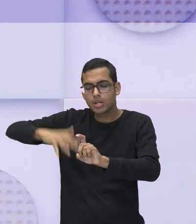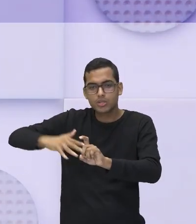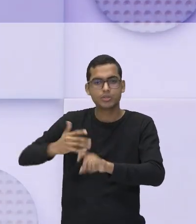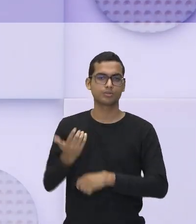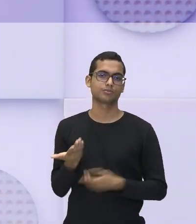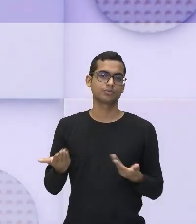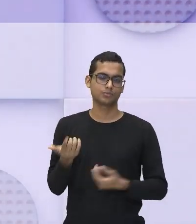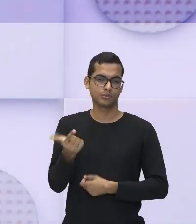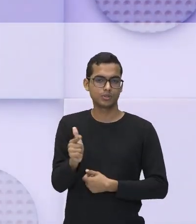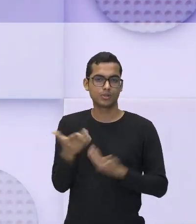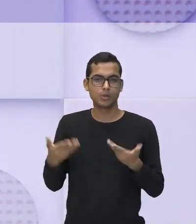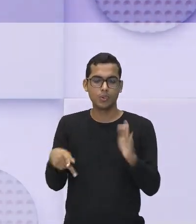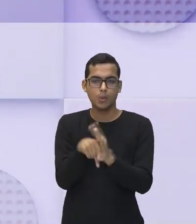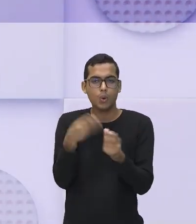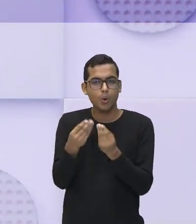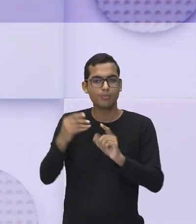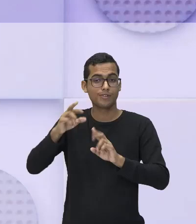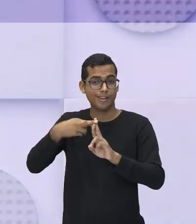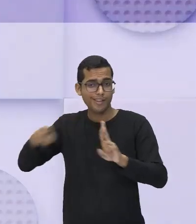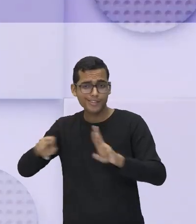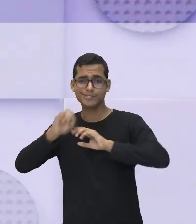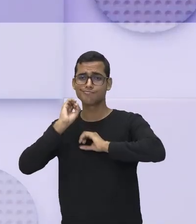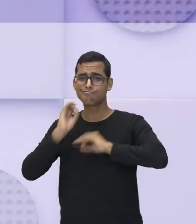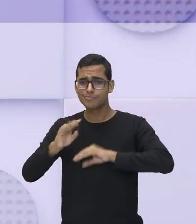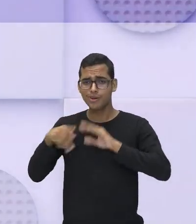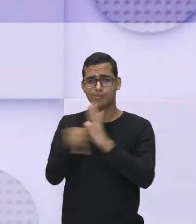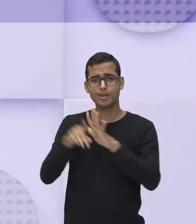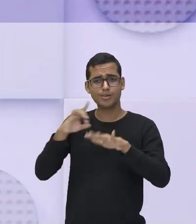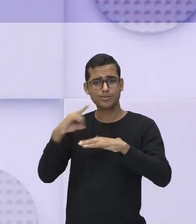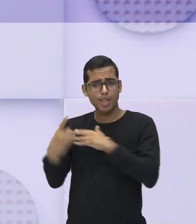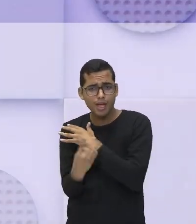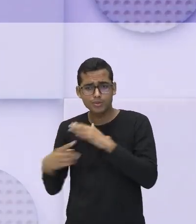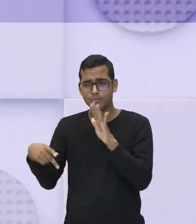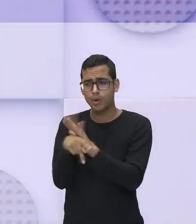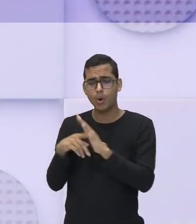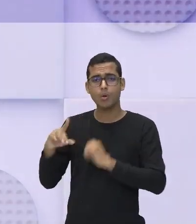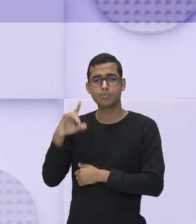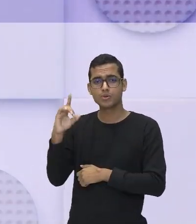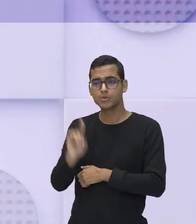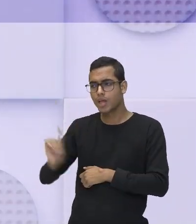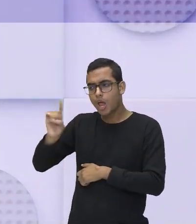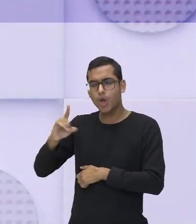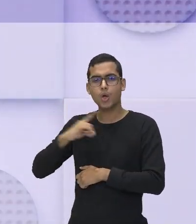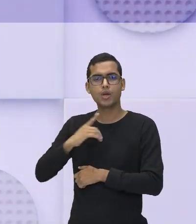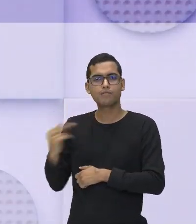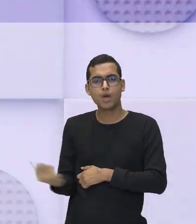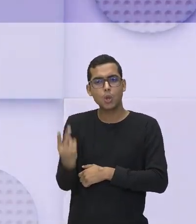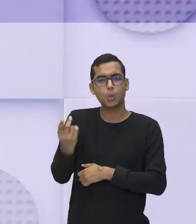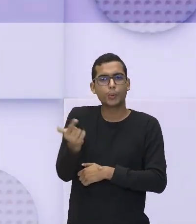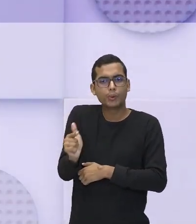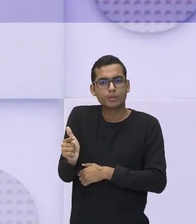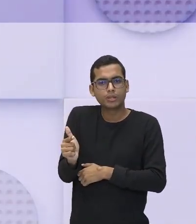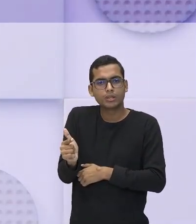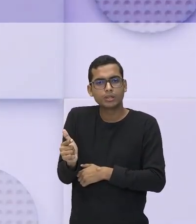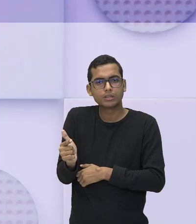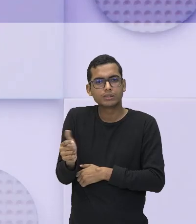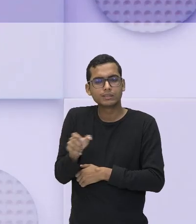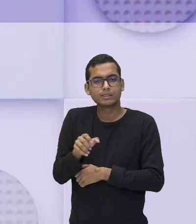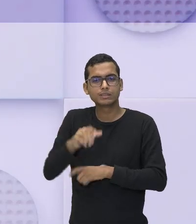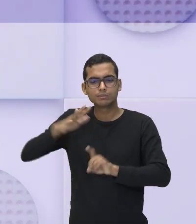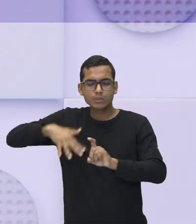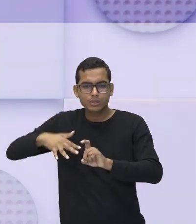sua doutrina, iria falar de si, dos seus deuses, dos seus valores, sem símbolos e sem